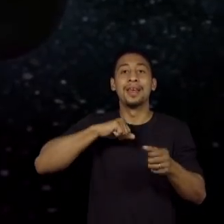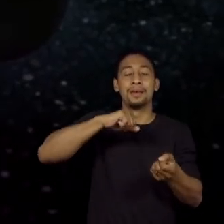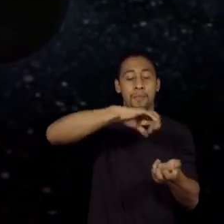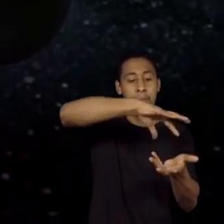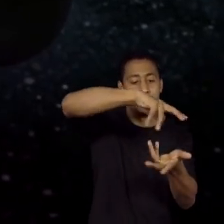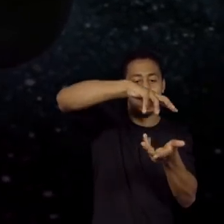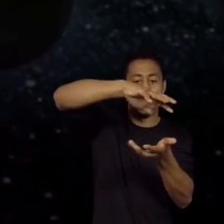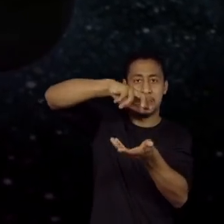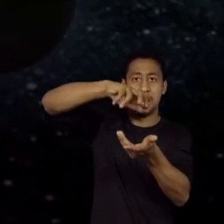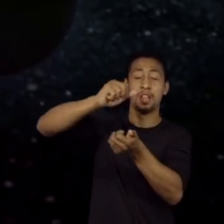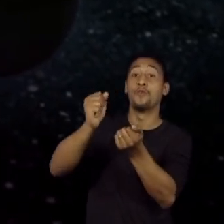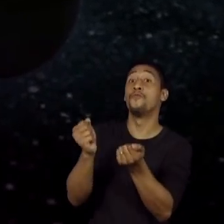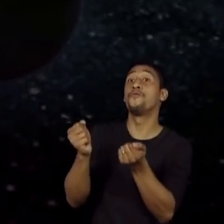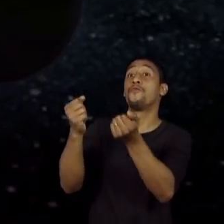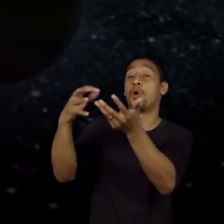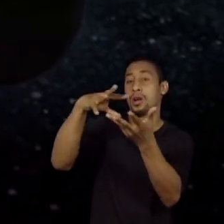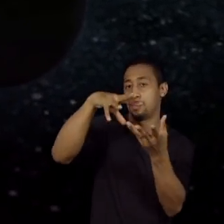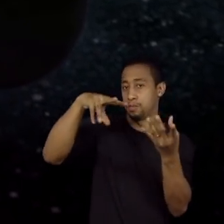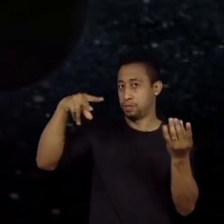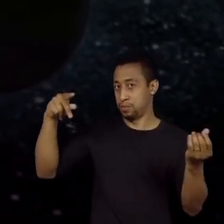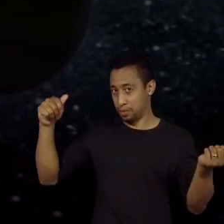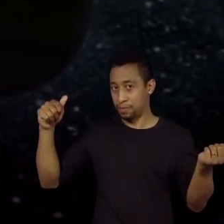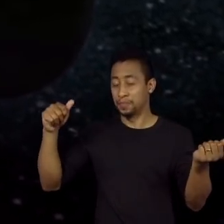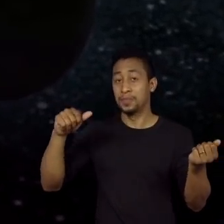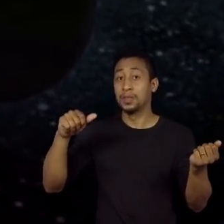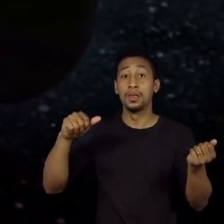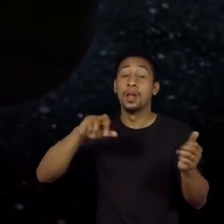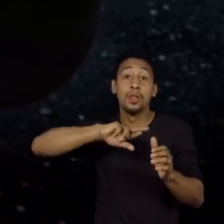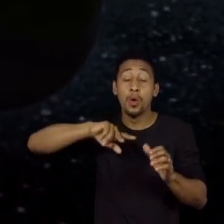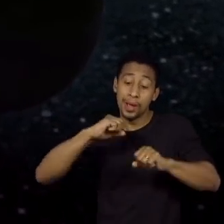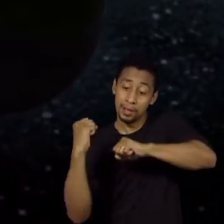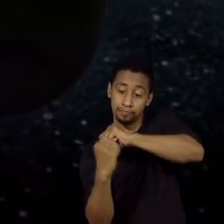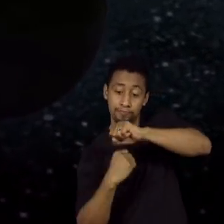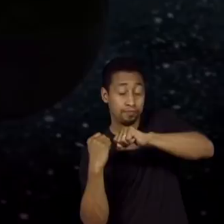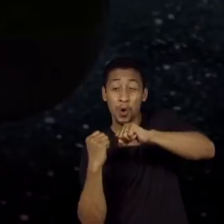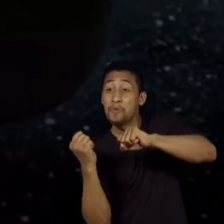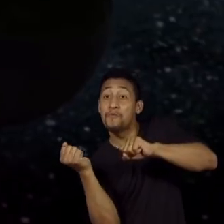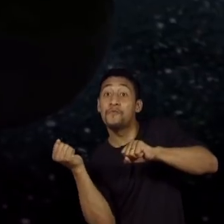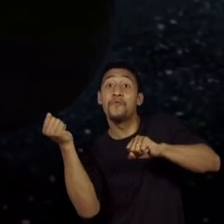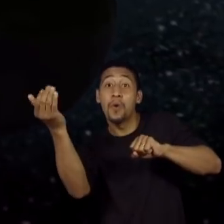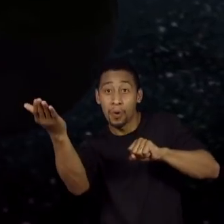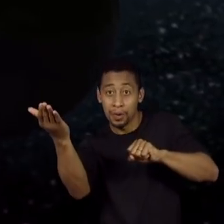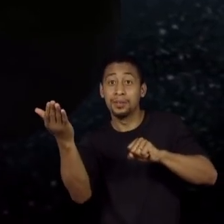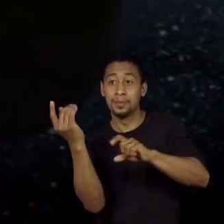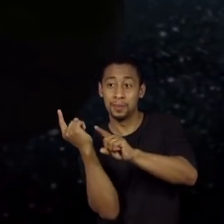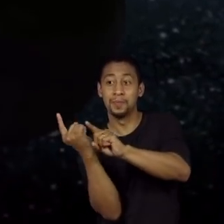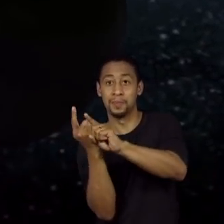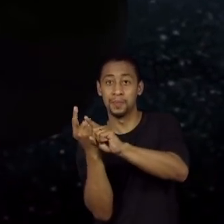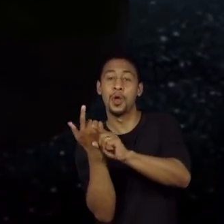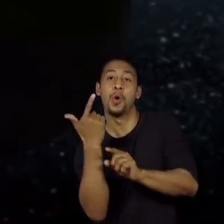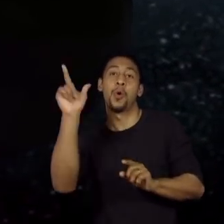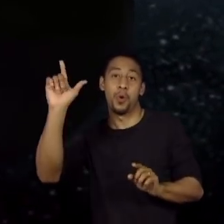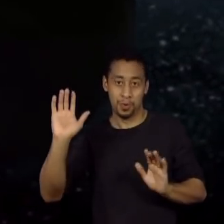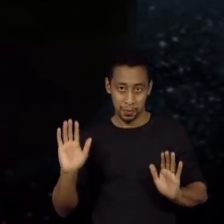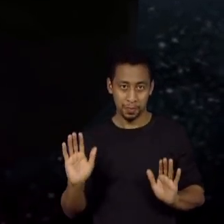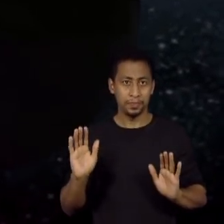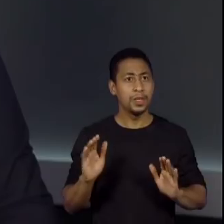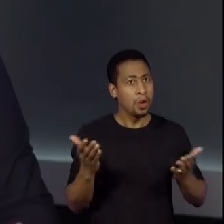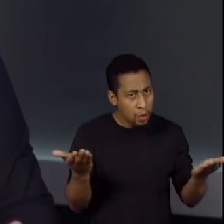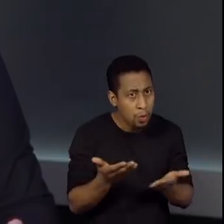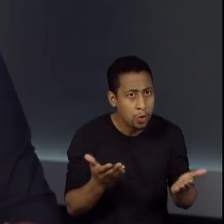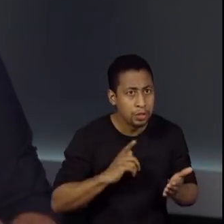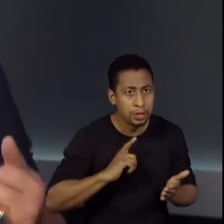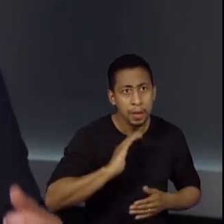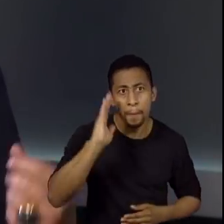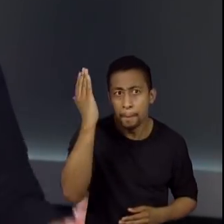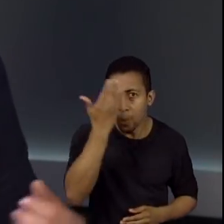outras estrelas que não o Sol, ou seja, planetas fora do Sistema Solar. Hoje existe evidência